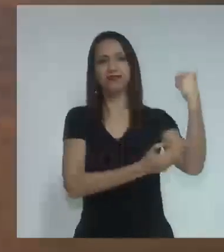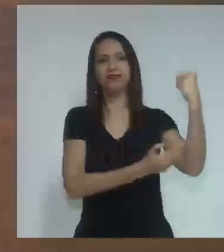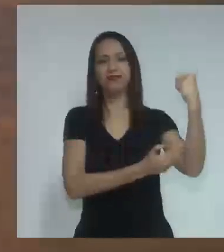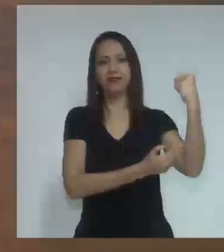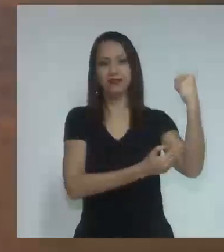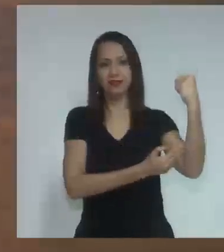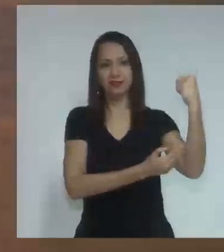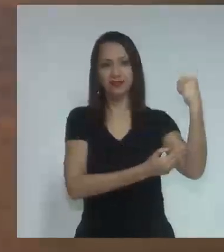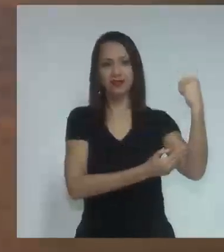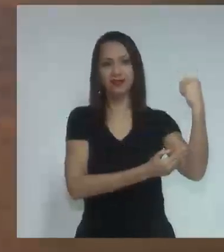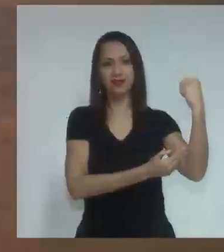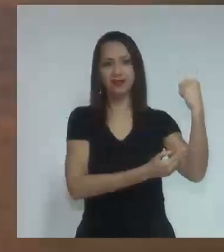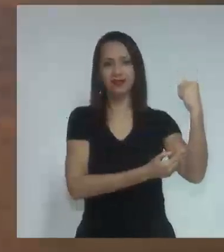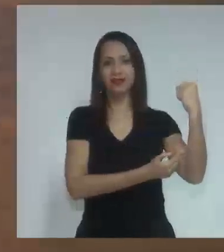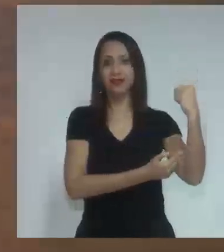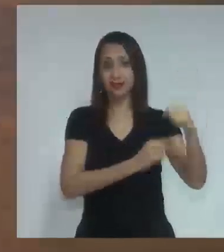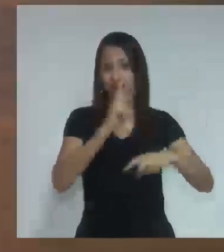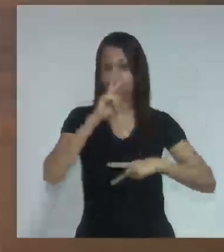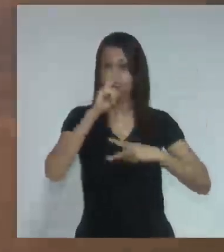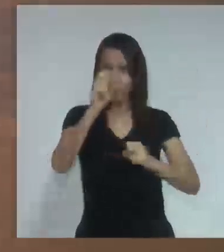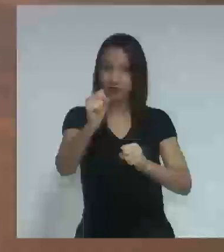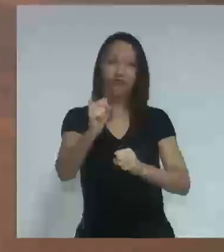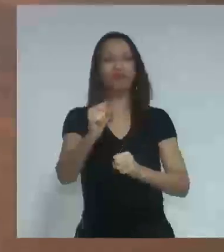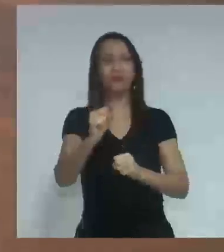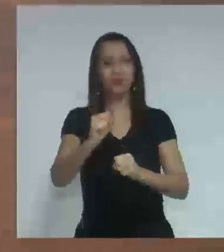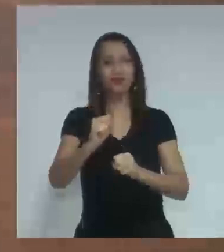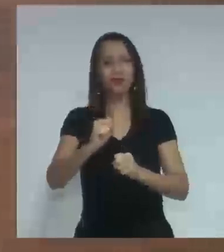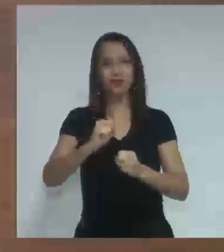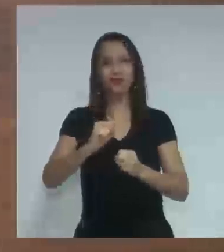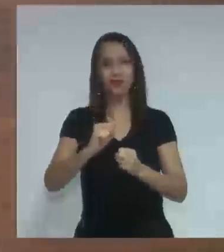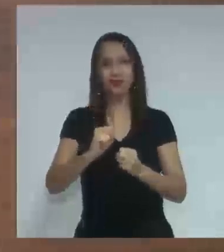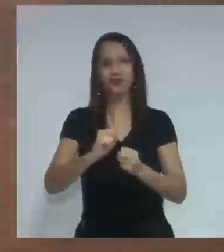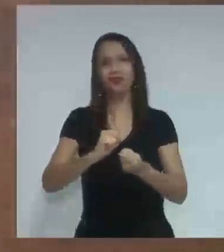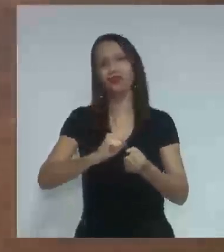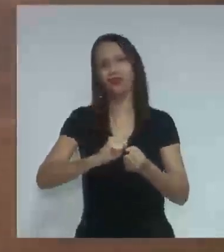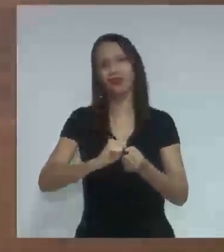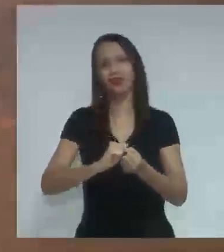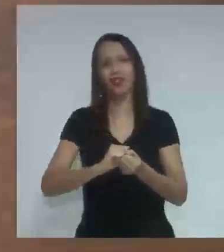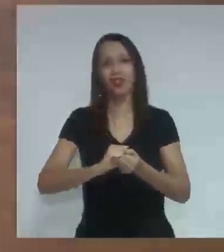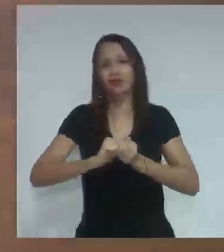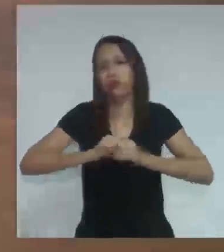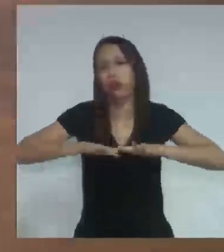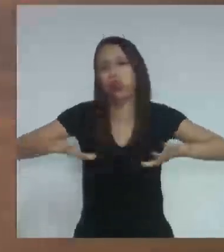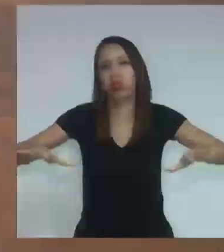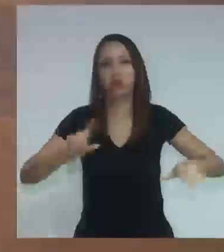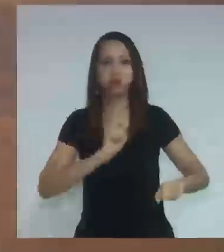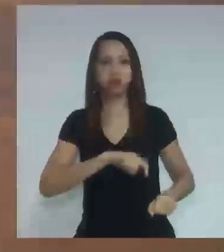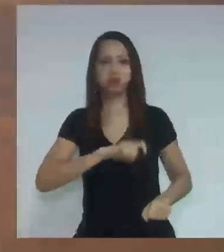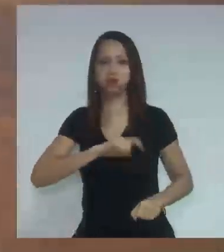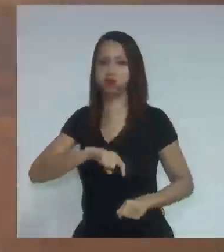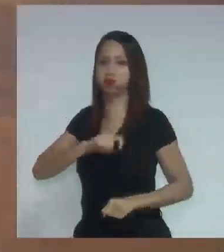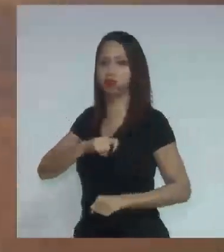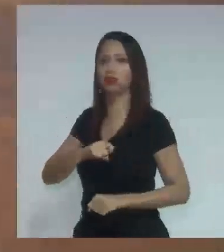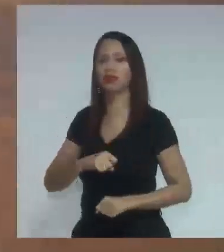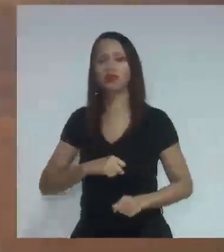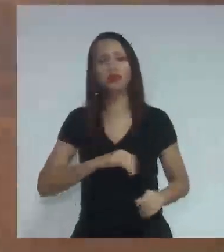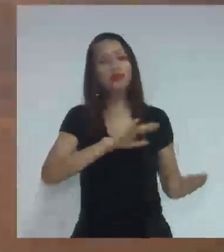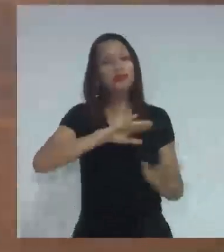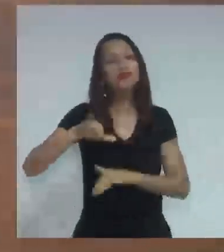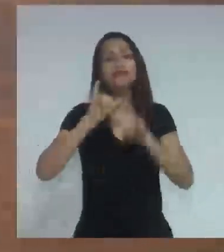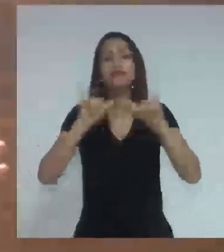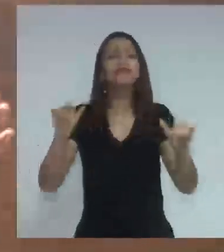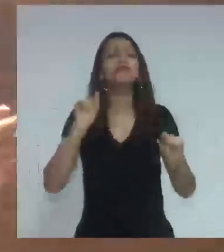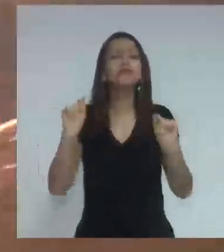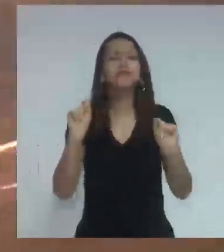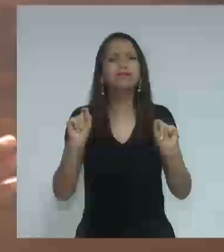e a força da transgressão. Por que eu digo isso? Porque eu acredito que nós